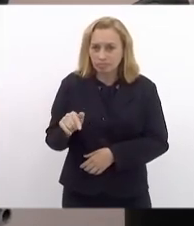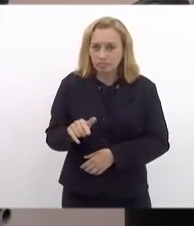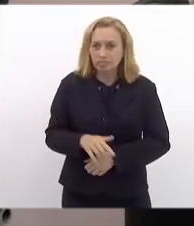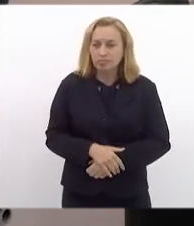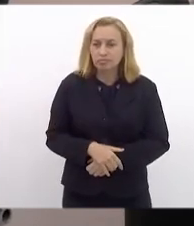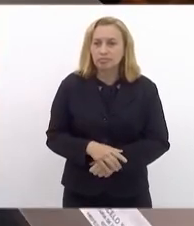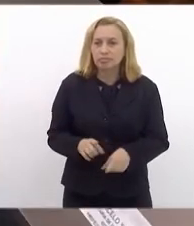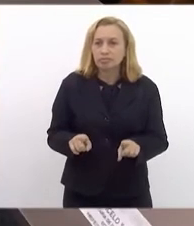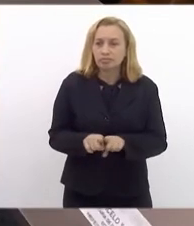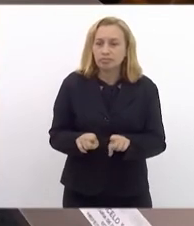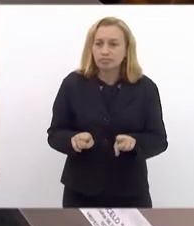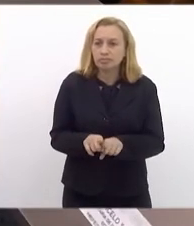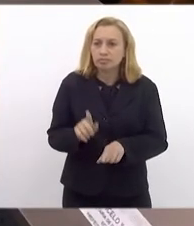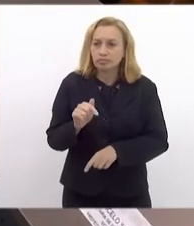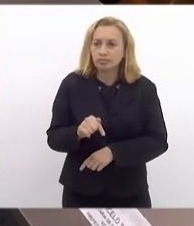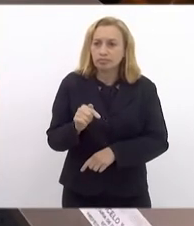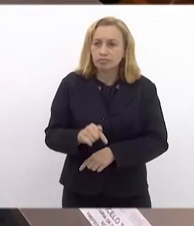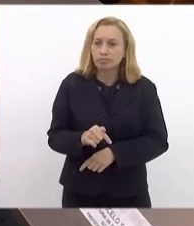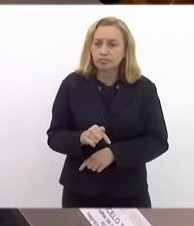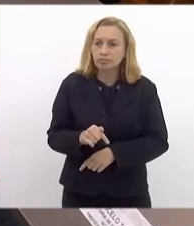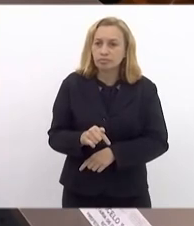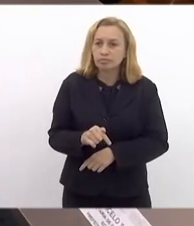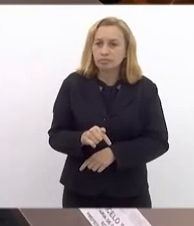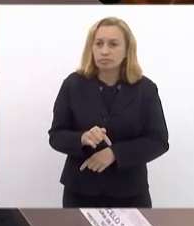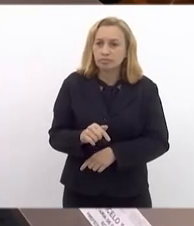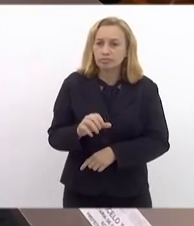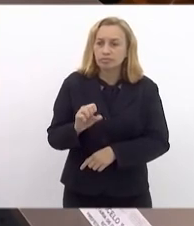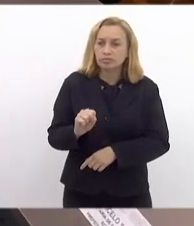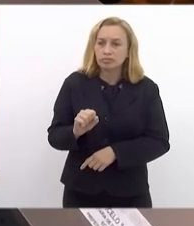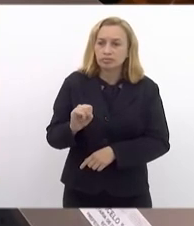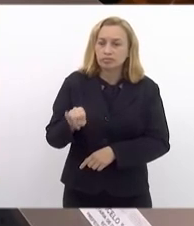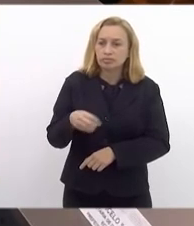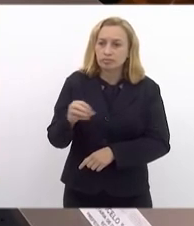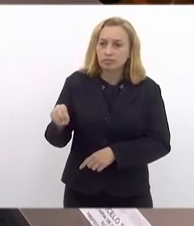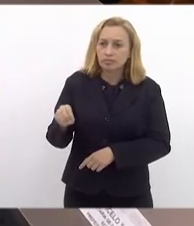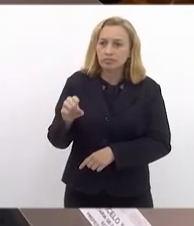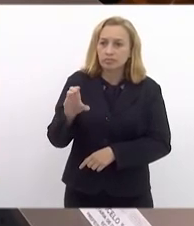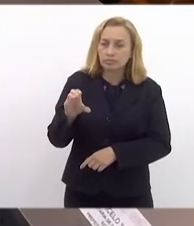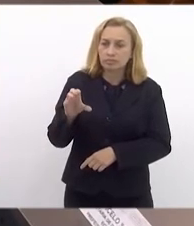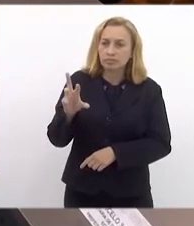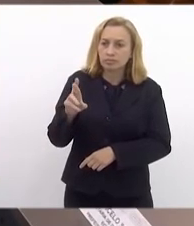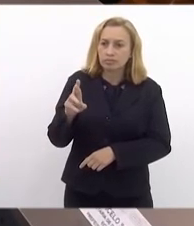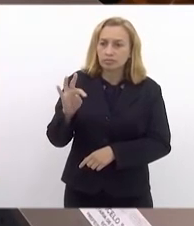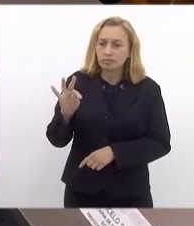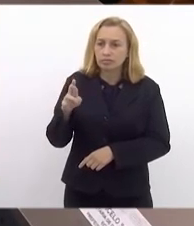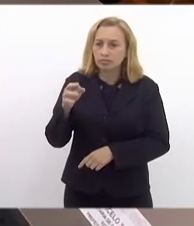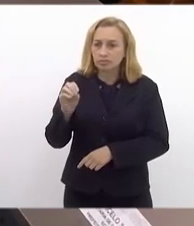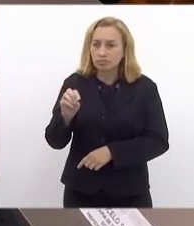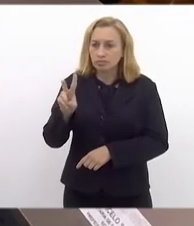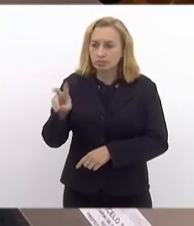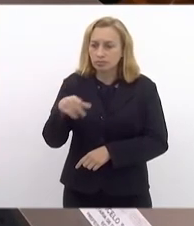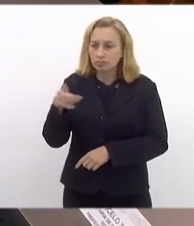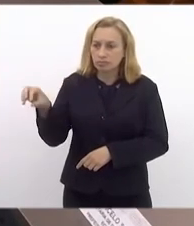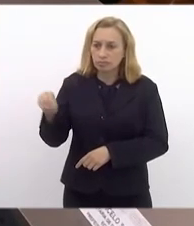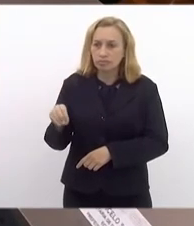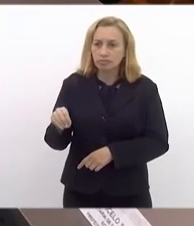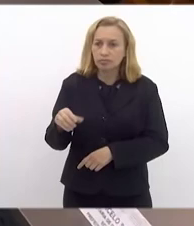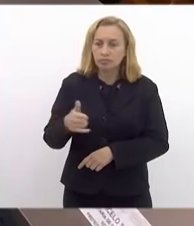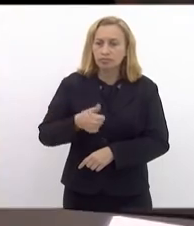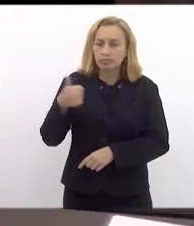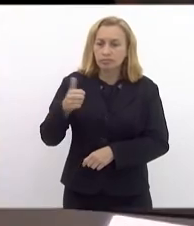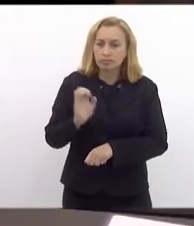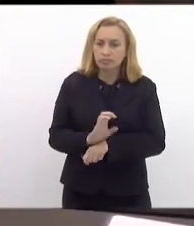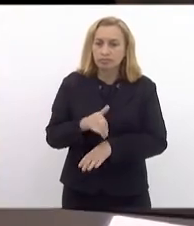também tem a região aqui São Cristóvão das confecções aqui no município do Rio Também seria interessante o estado inteiro